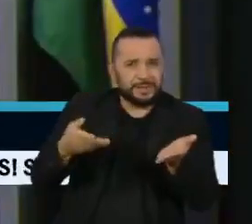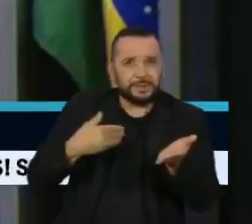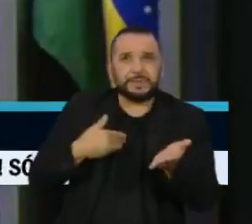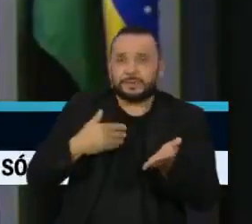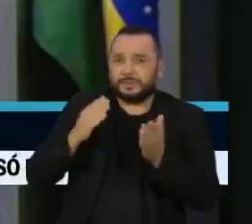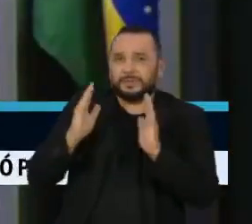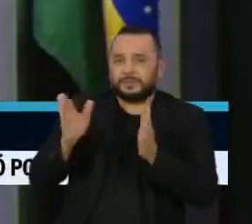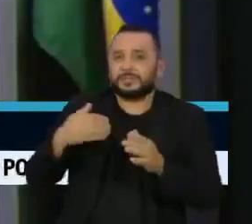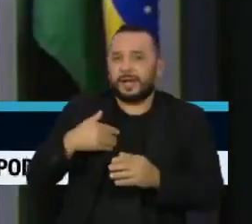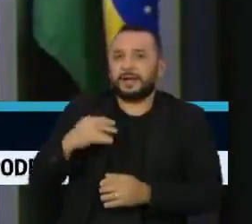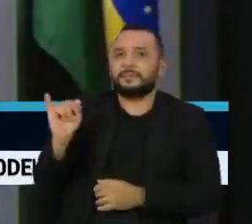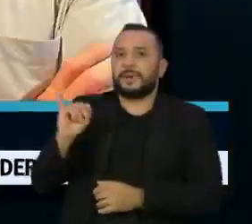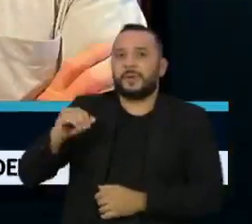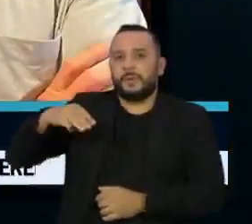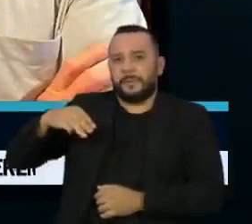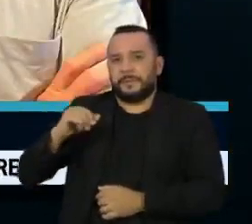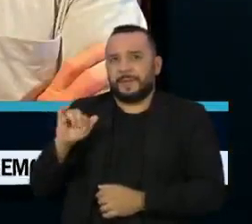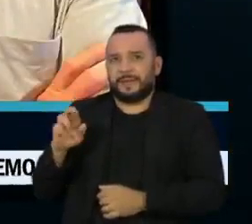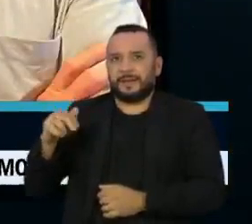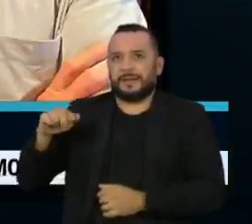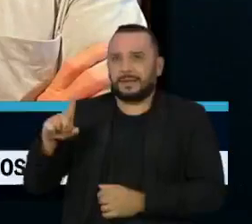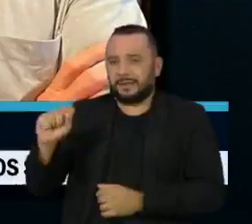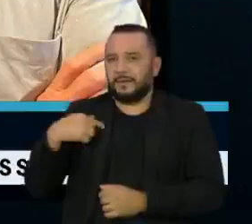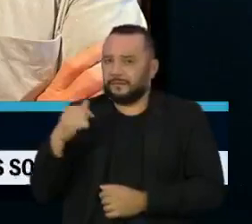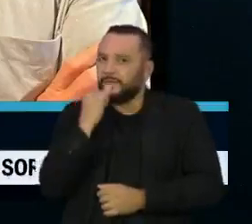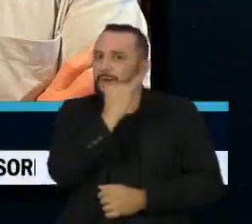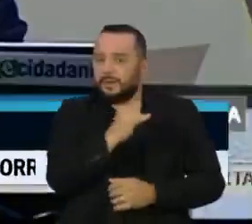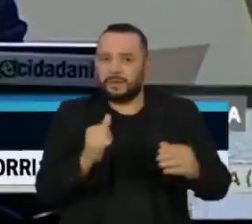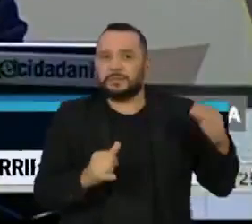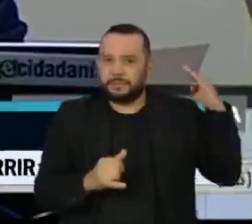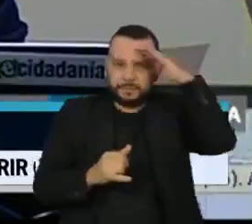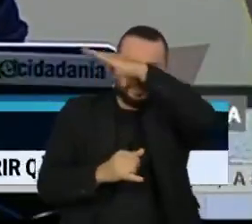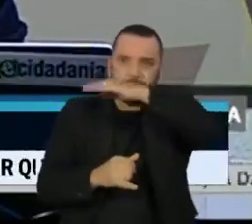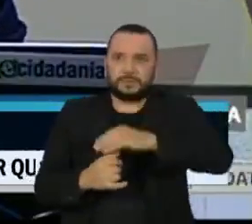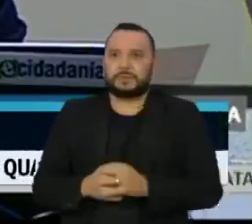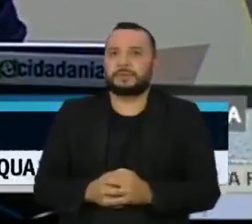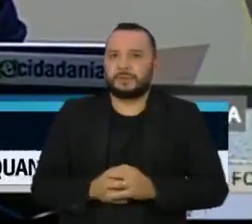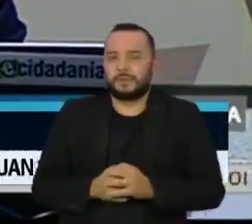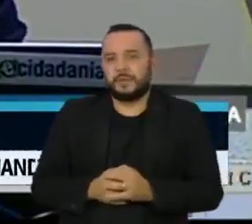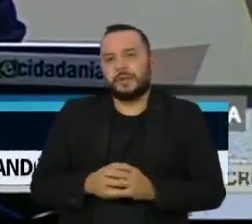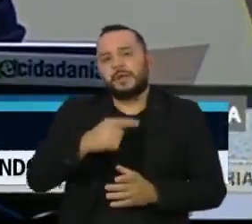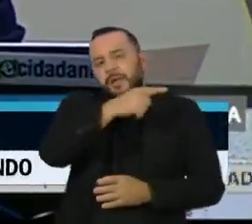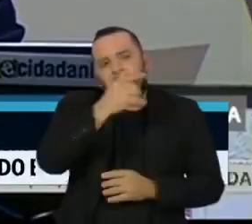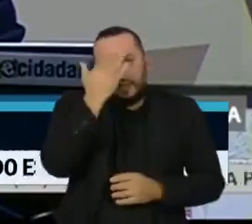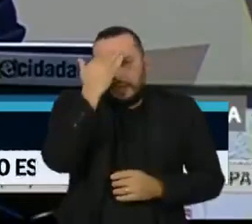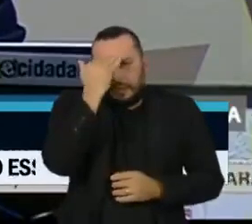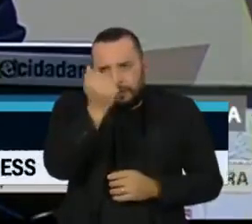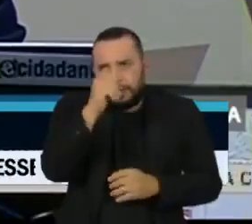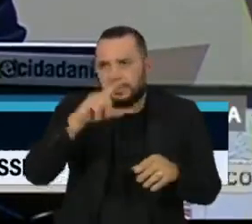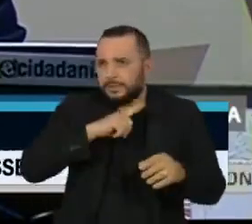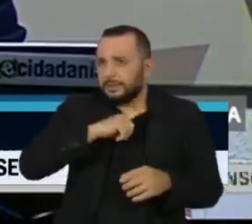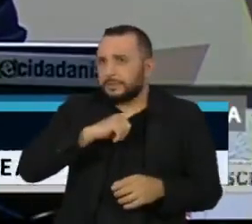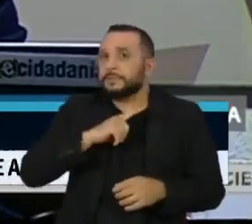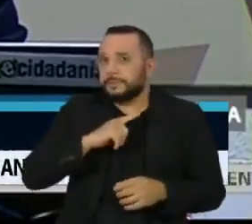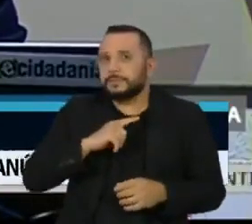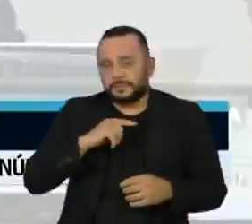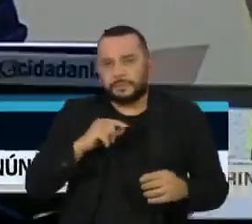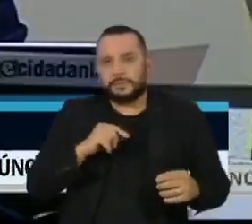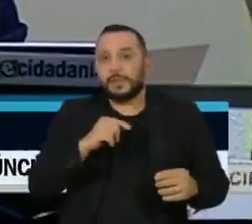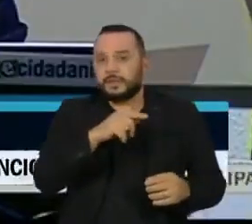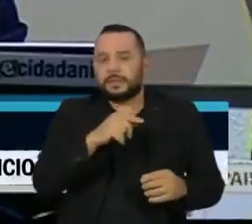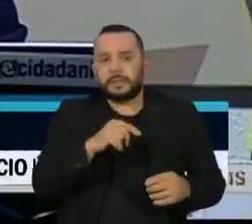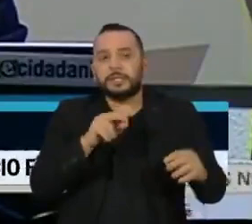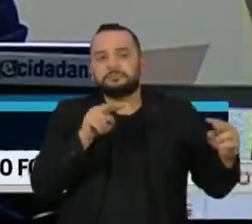foi relatada pelos irmãos Miranda ao presidente Bolsonaro. O presidente entendeu a gravidade, olhando os meus olhos, ele falou: "Isso é